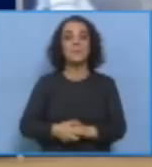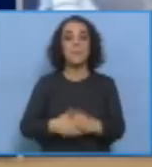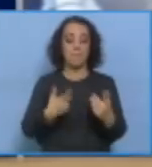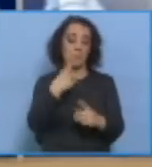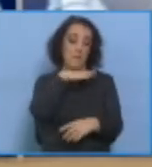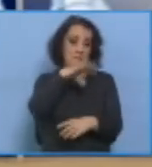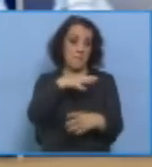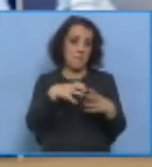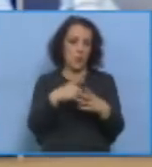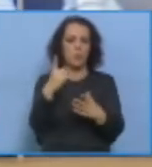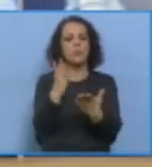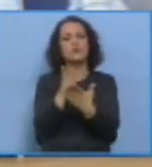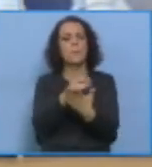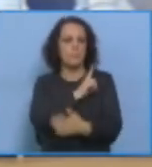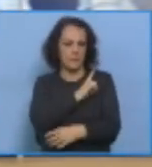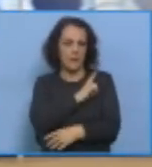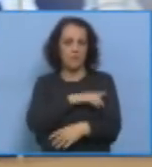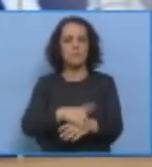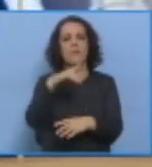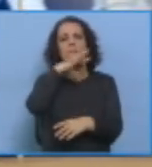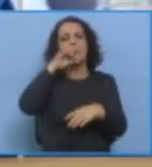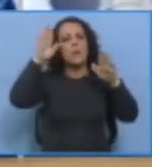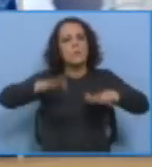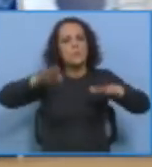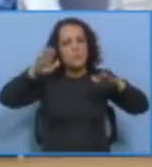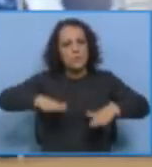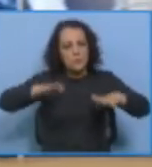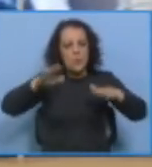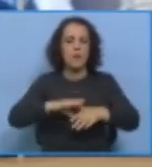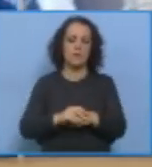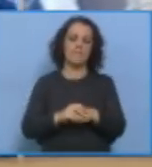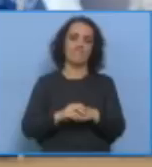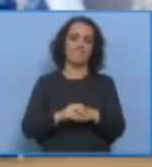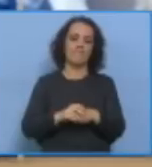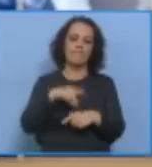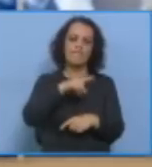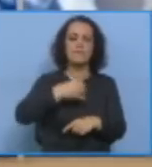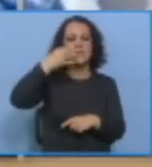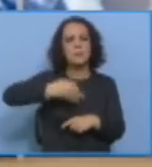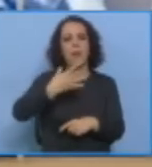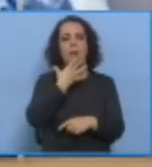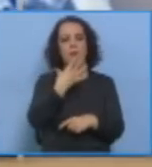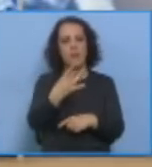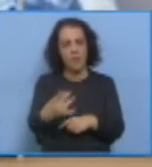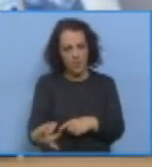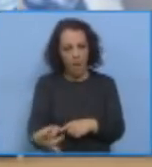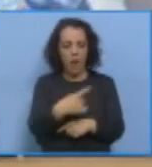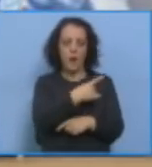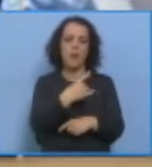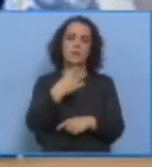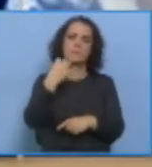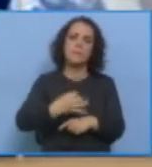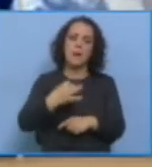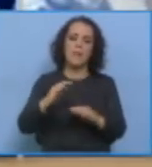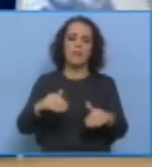num determinado colégio que efetivamente uma família islâmica que faz questão de, todos os natais, dar